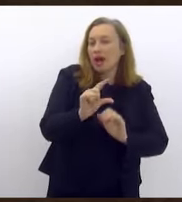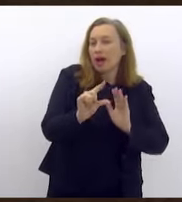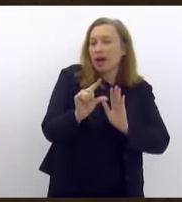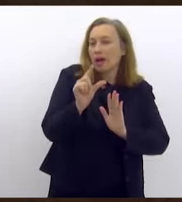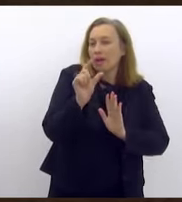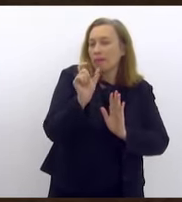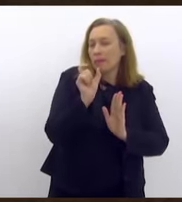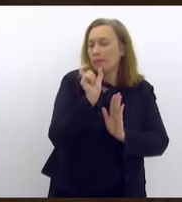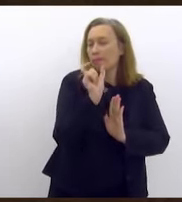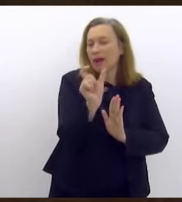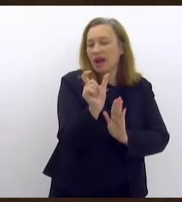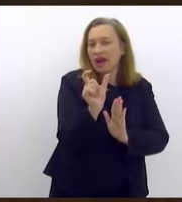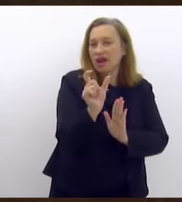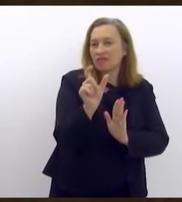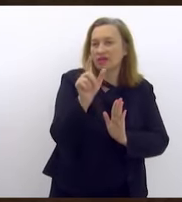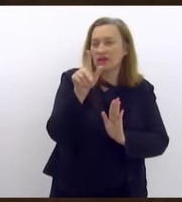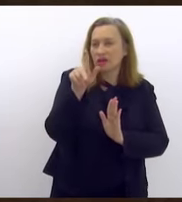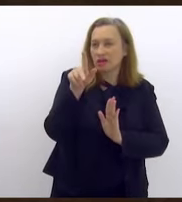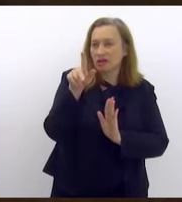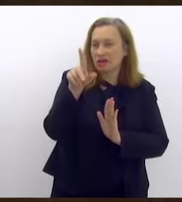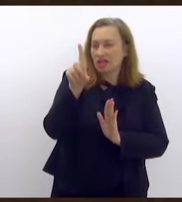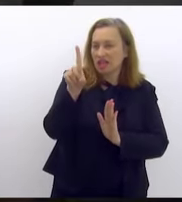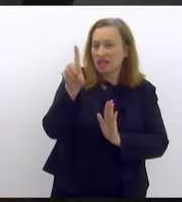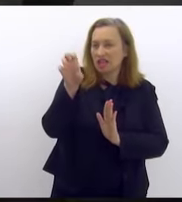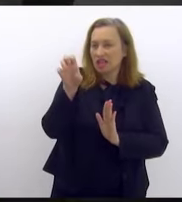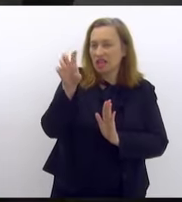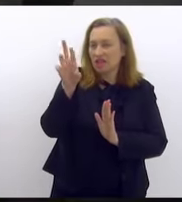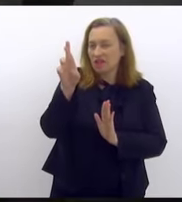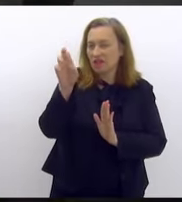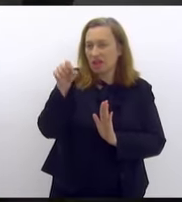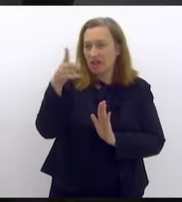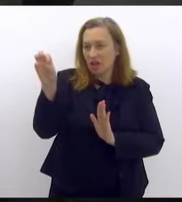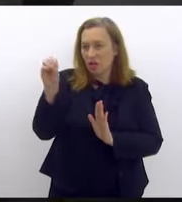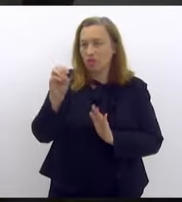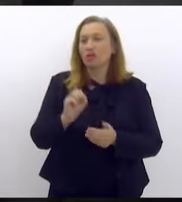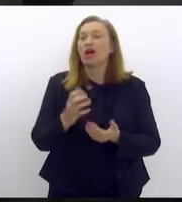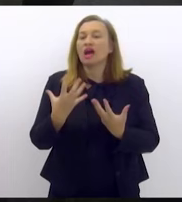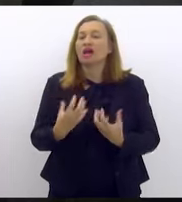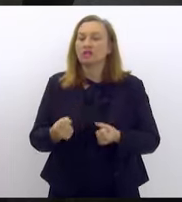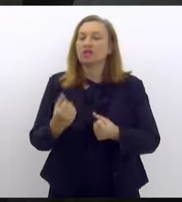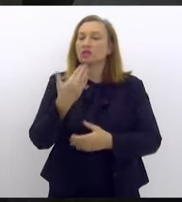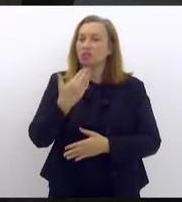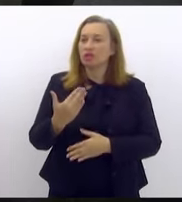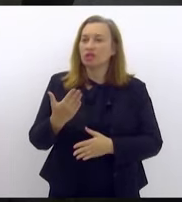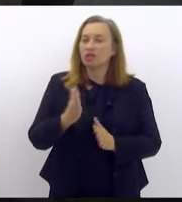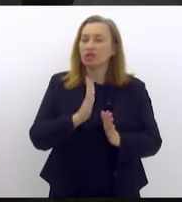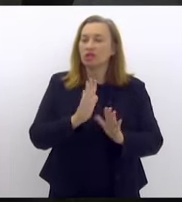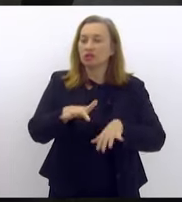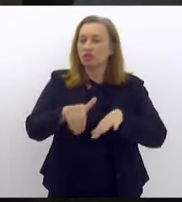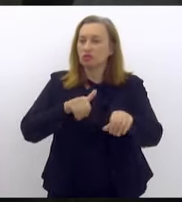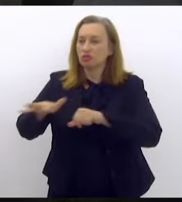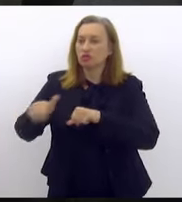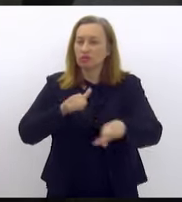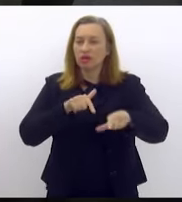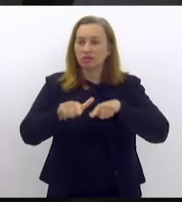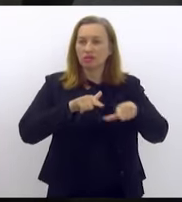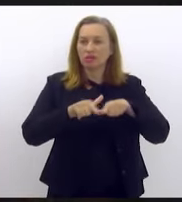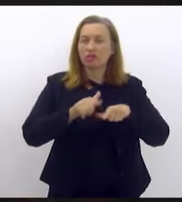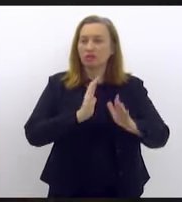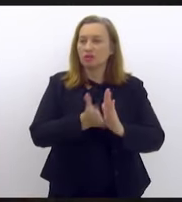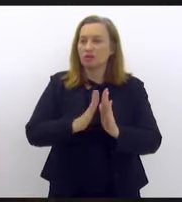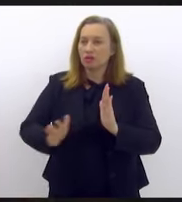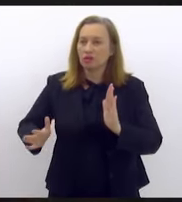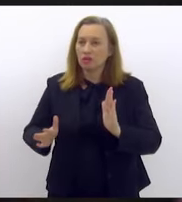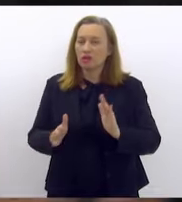invés do deverão. É nesse sentido só e está firmado o acordo. Presidência, defere pedido de Vossa Excelência e chamo os trabalhos à ordem. Deputada Renata, retira o destaque,